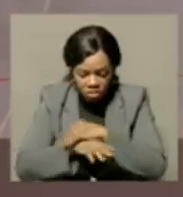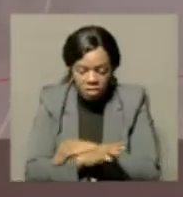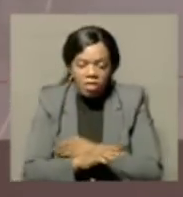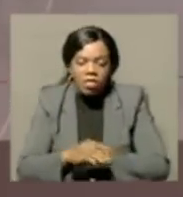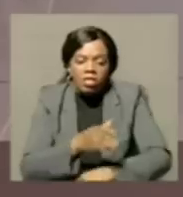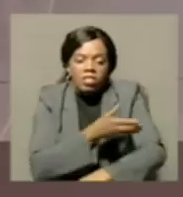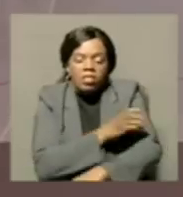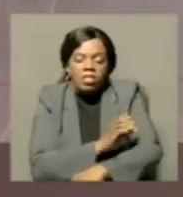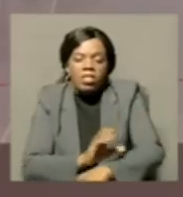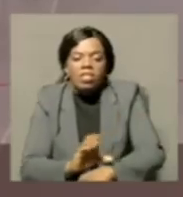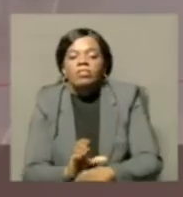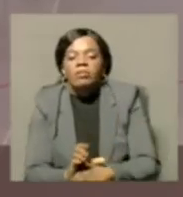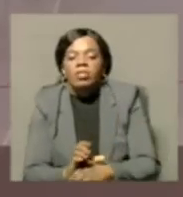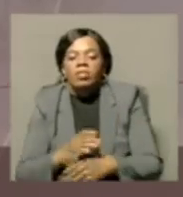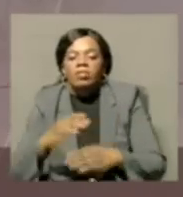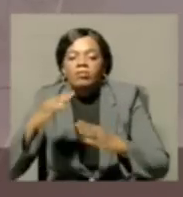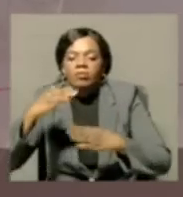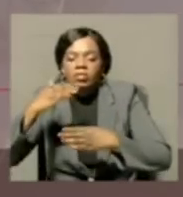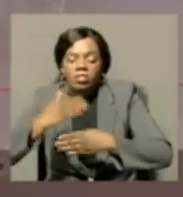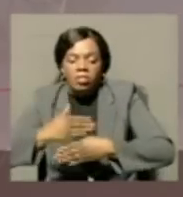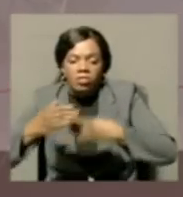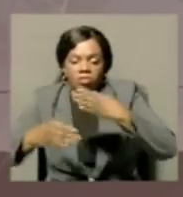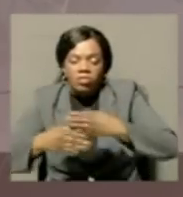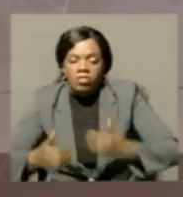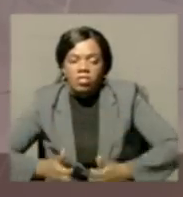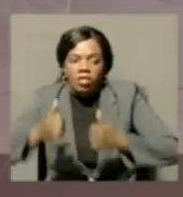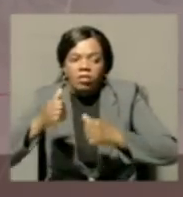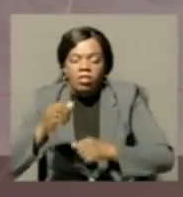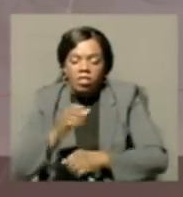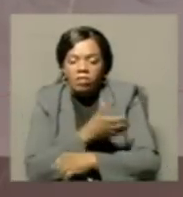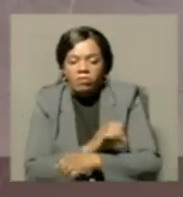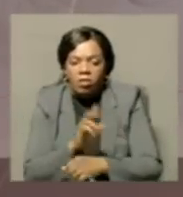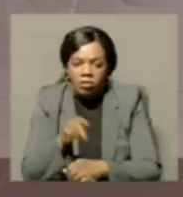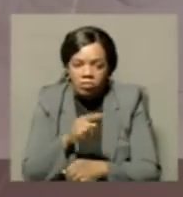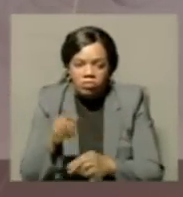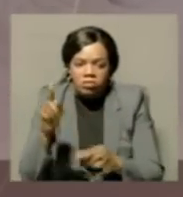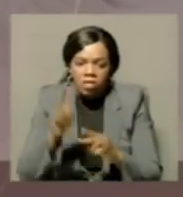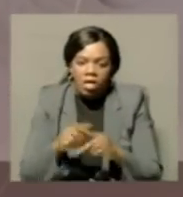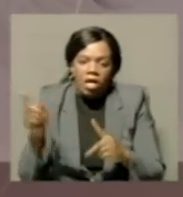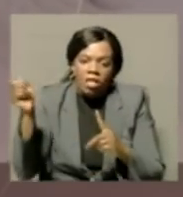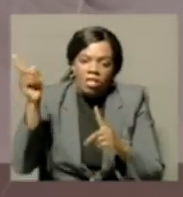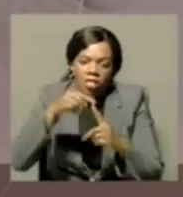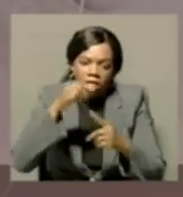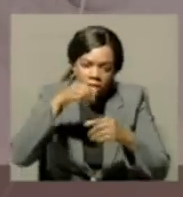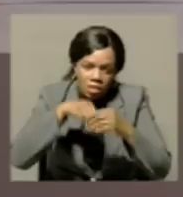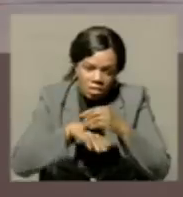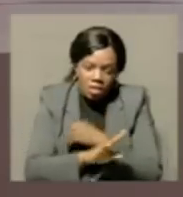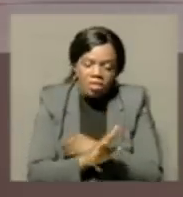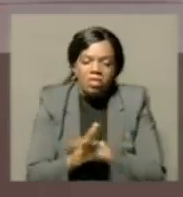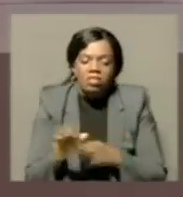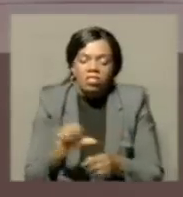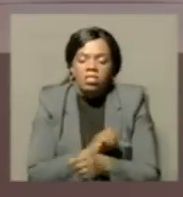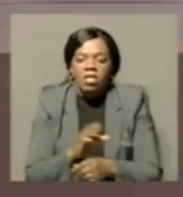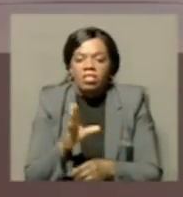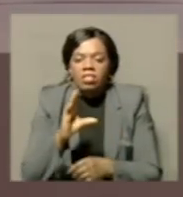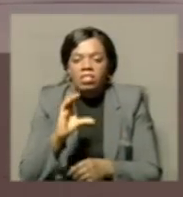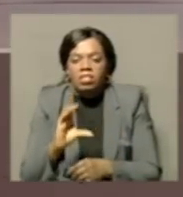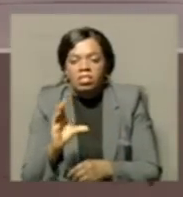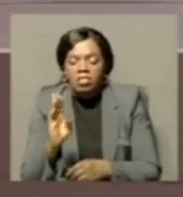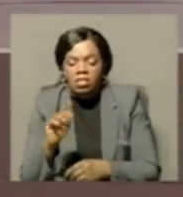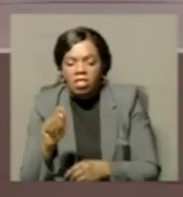da interseção com a Fidel de Castro Ruz até ao interior da centralidade do Sequele. No Quilamba